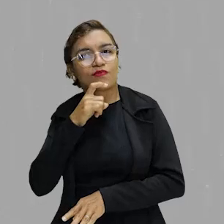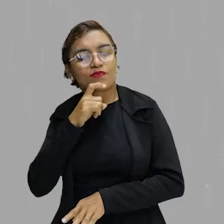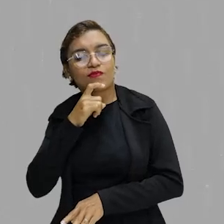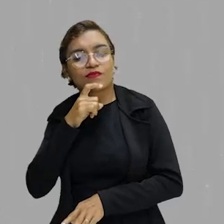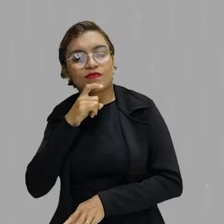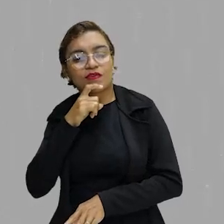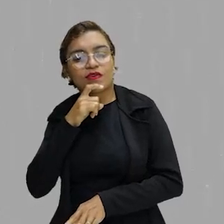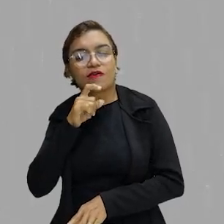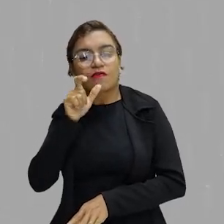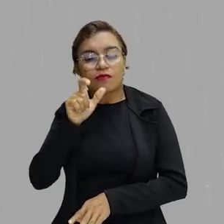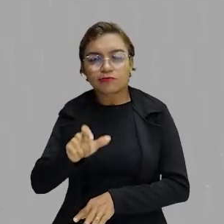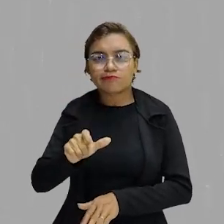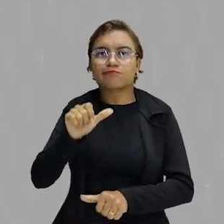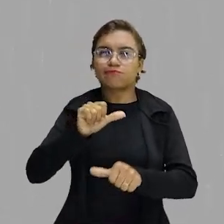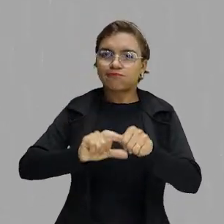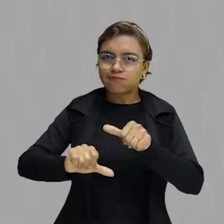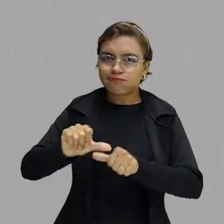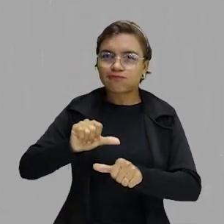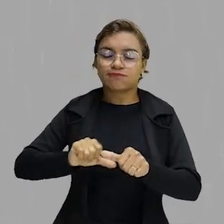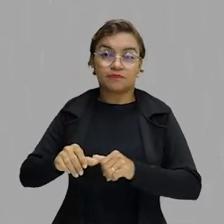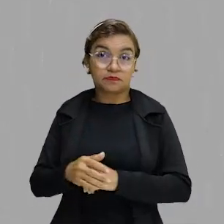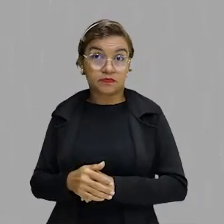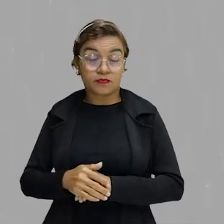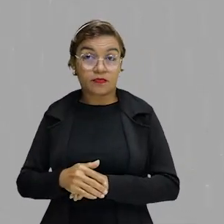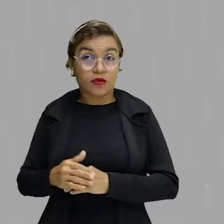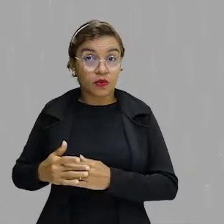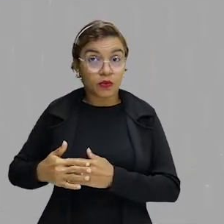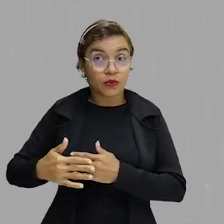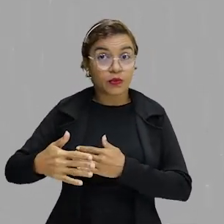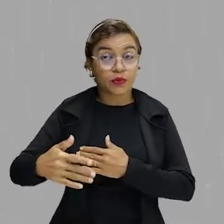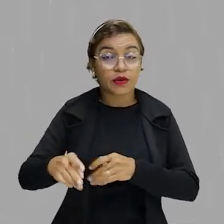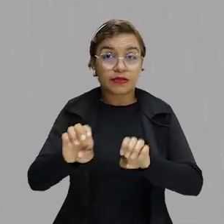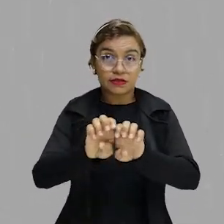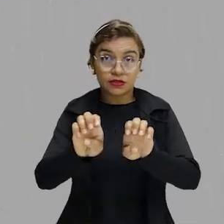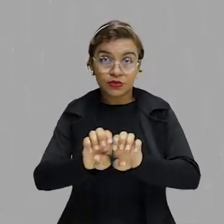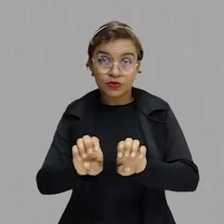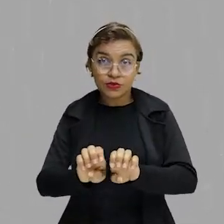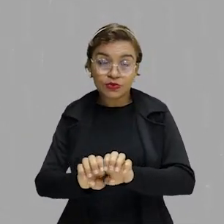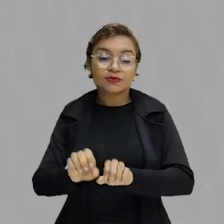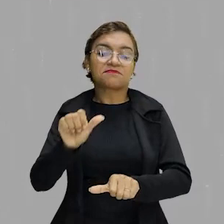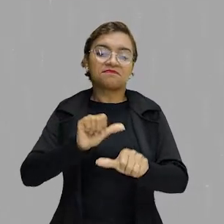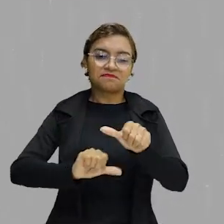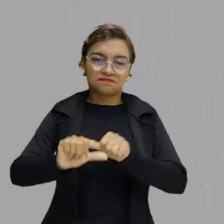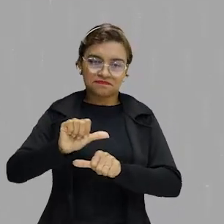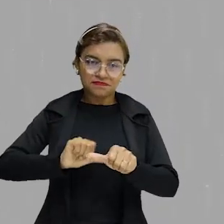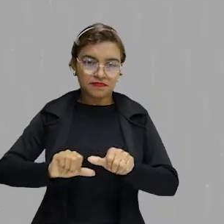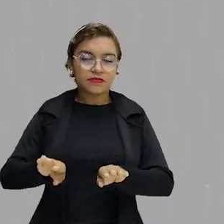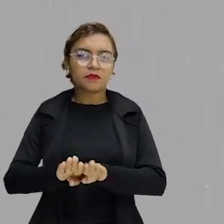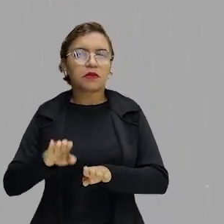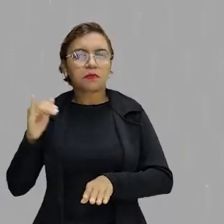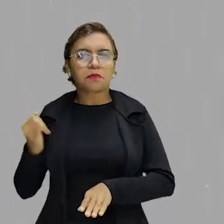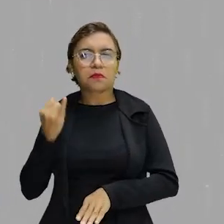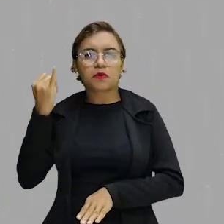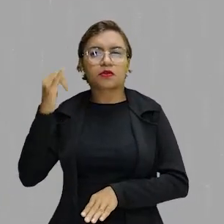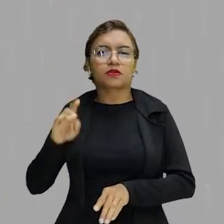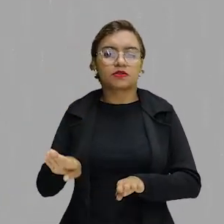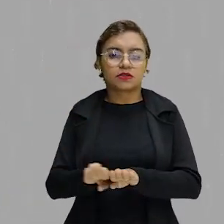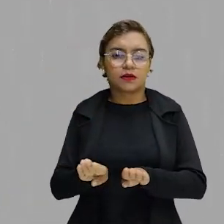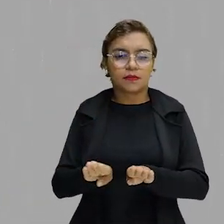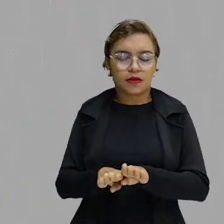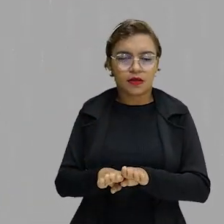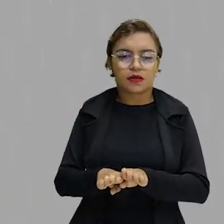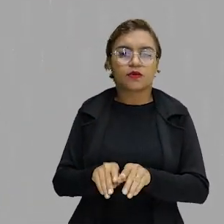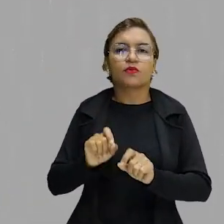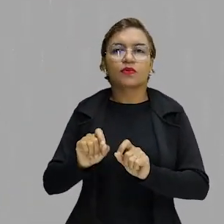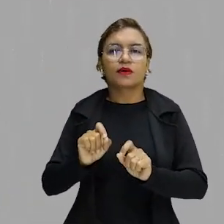se contraiam, galera, tá certo? Com o passar do tempo, essas estruturas vão se modificando. Uma questão importante, o intemperismo físico é chamado